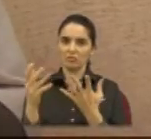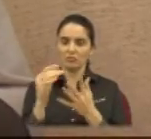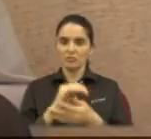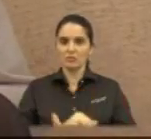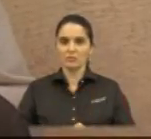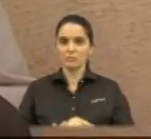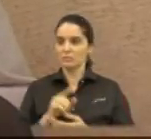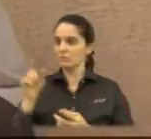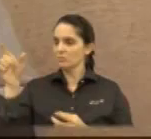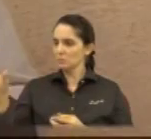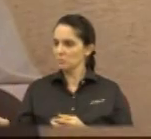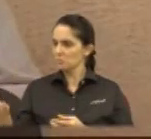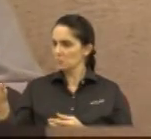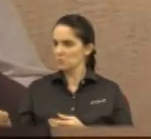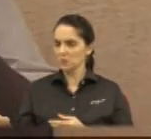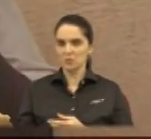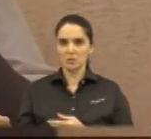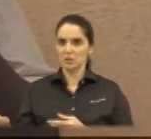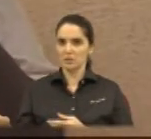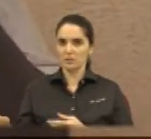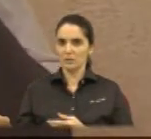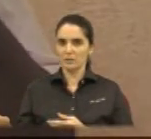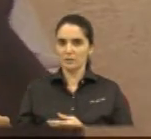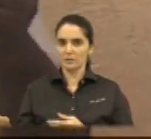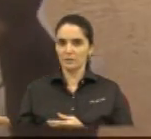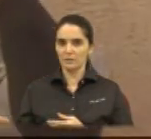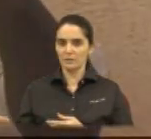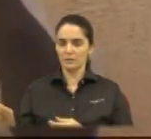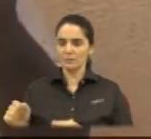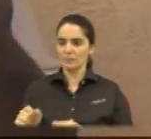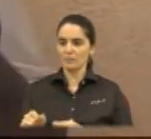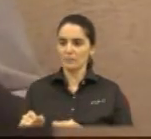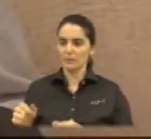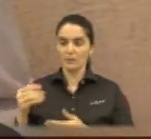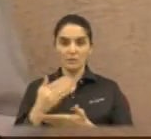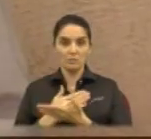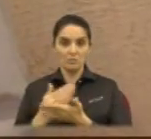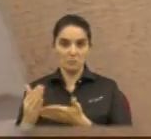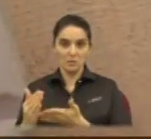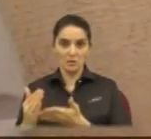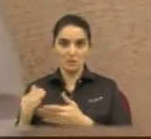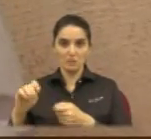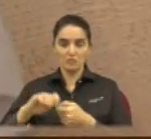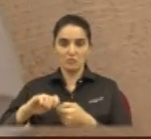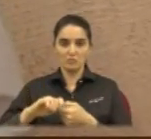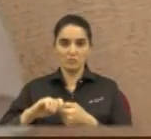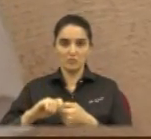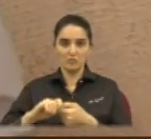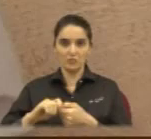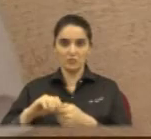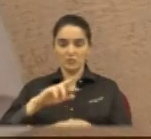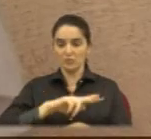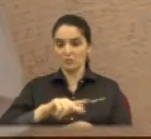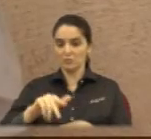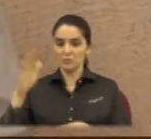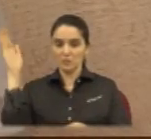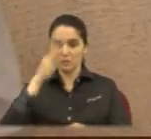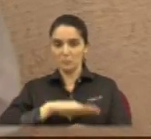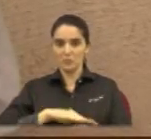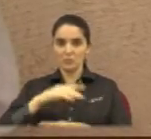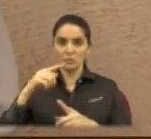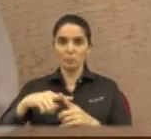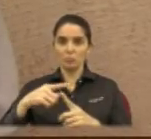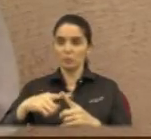o político ele é um elemento corrompido que se torna aquele que corrompe. Então, a gente